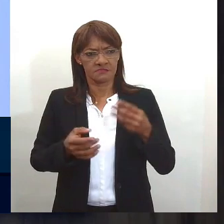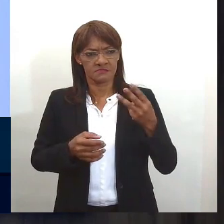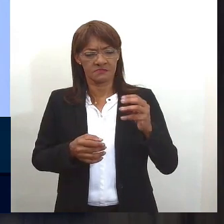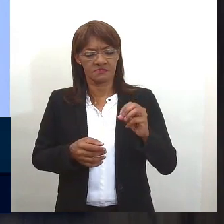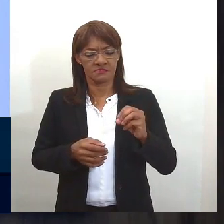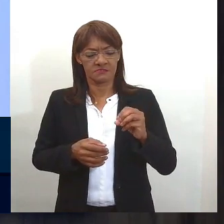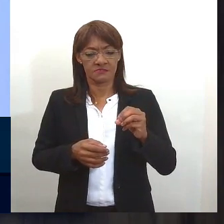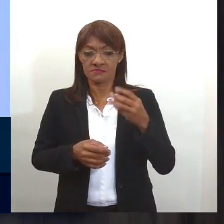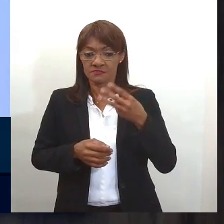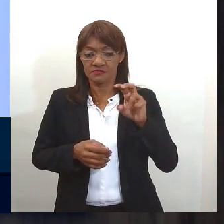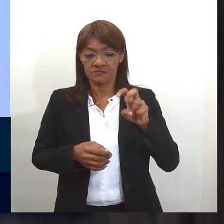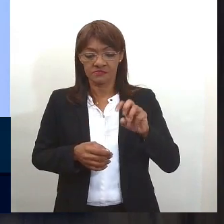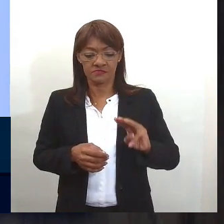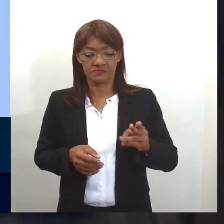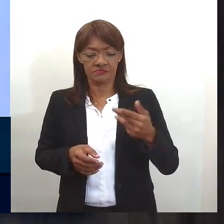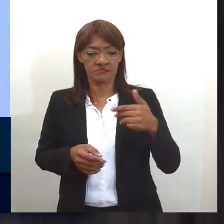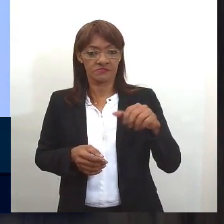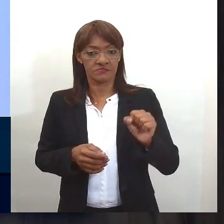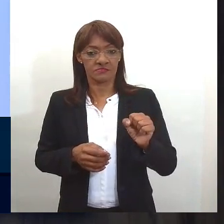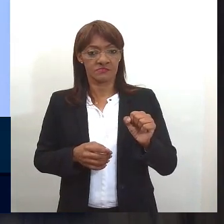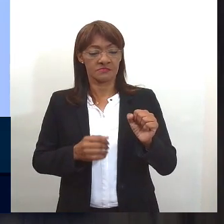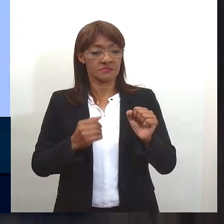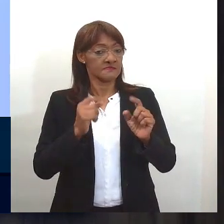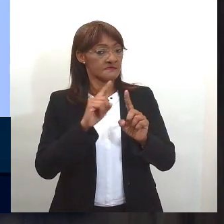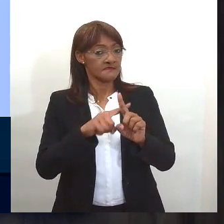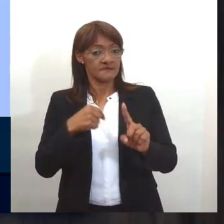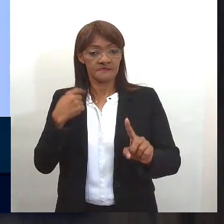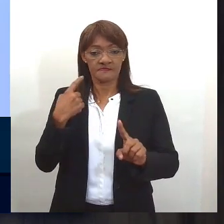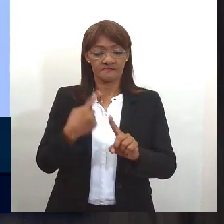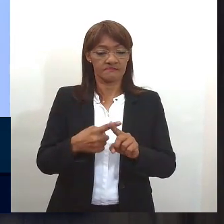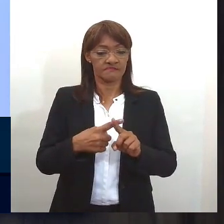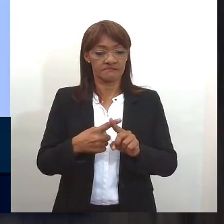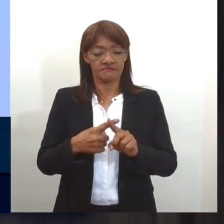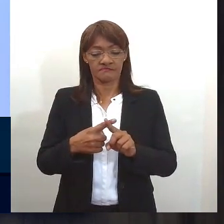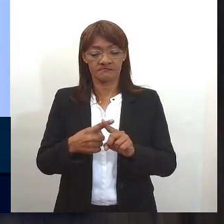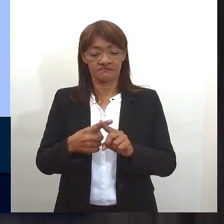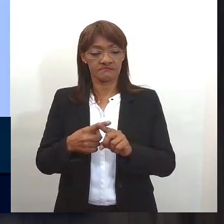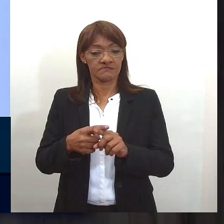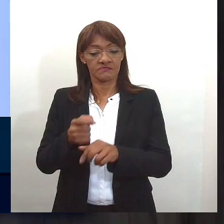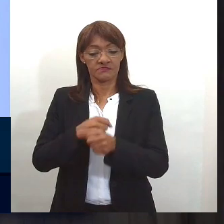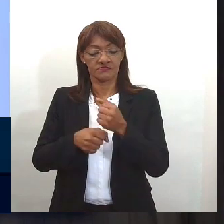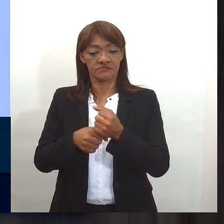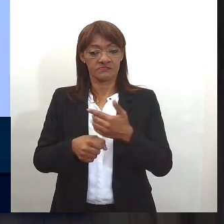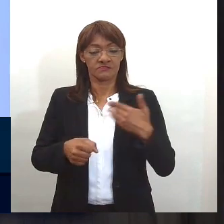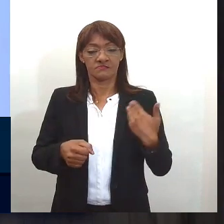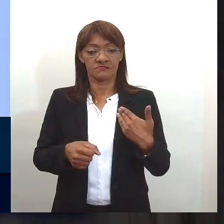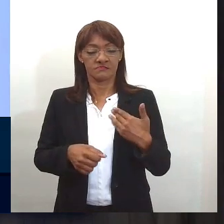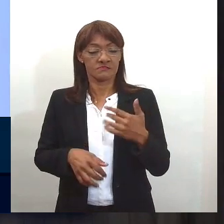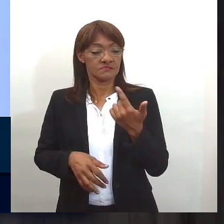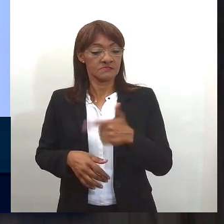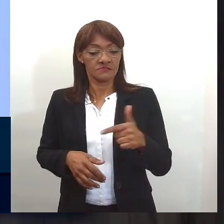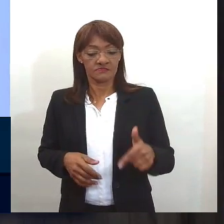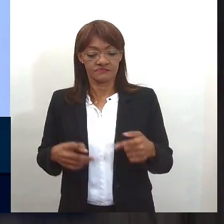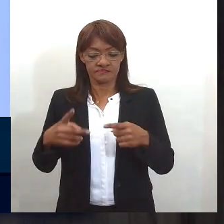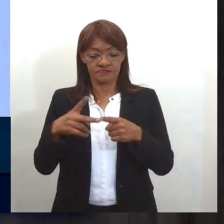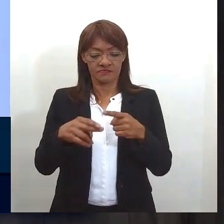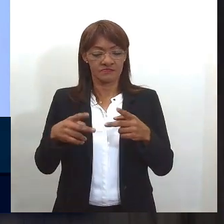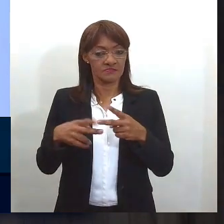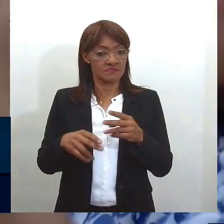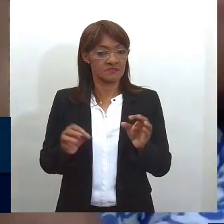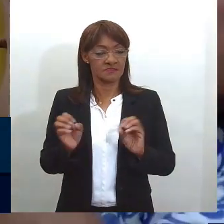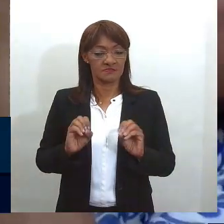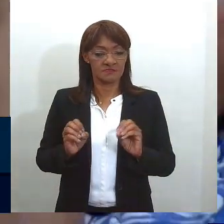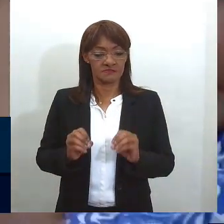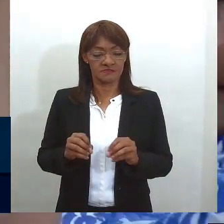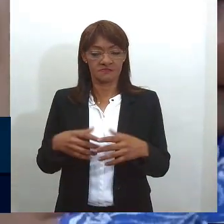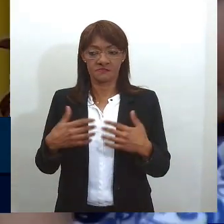do que em 2022. Não teve nenhum corte. Não, o resultado fiscal, resultado primário, a responsabilidade fiscal, ela